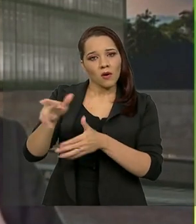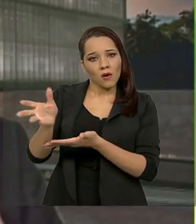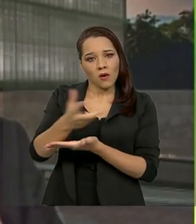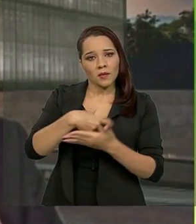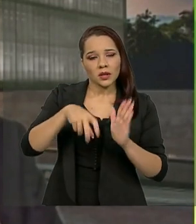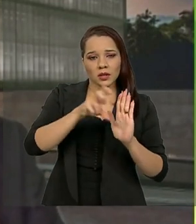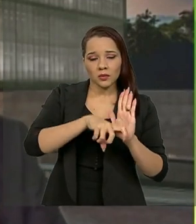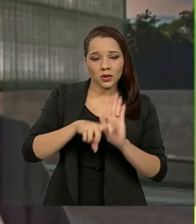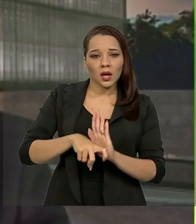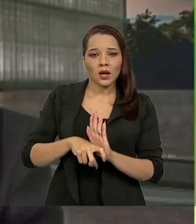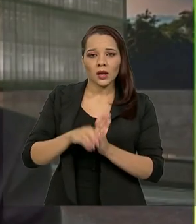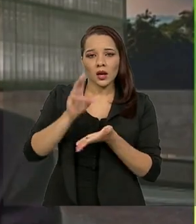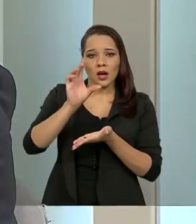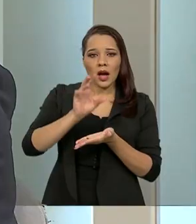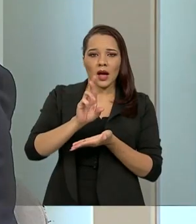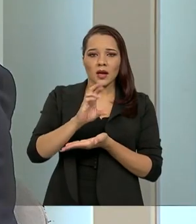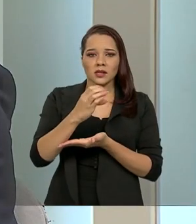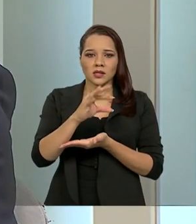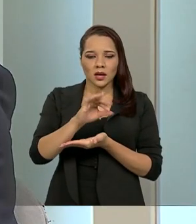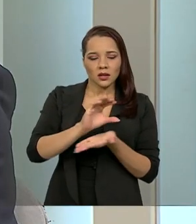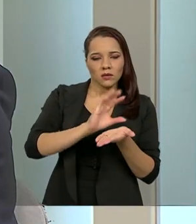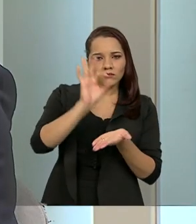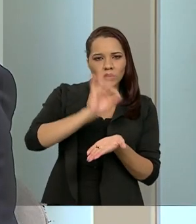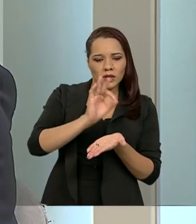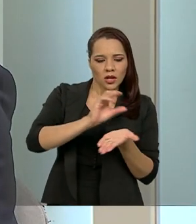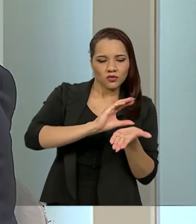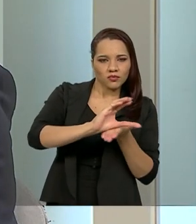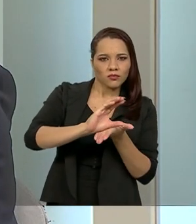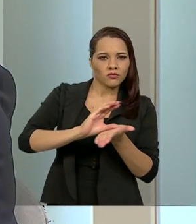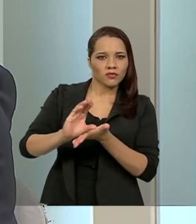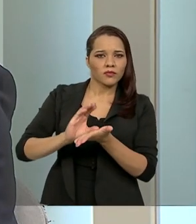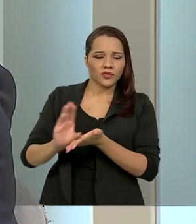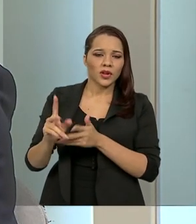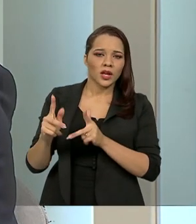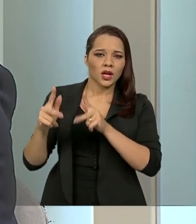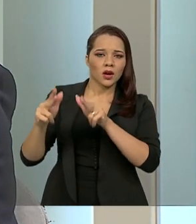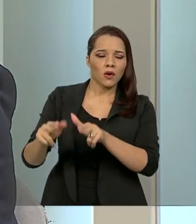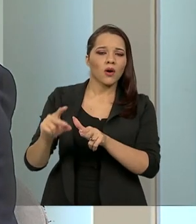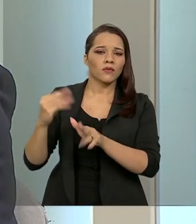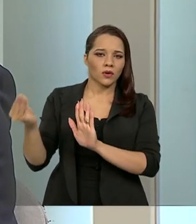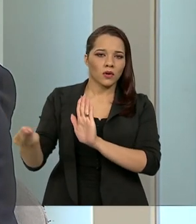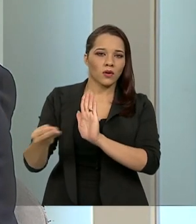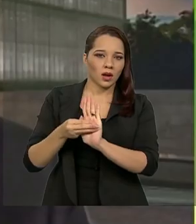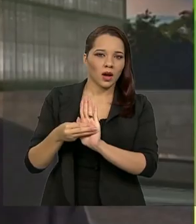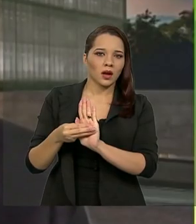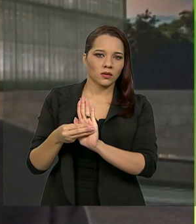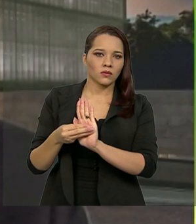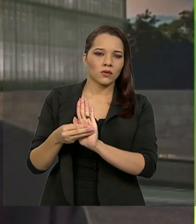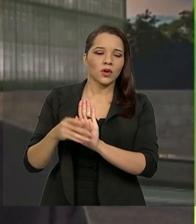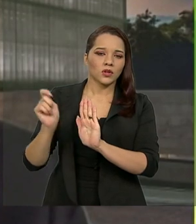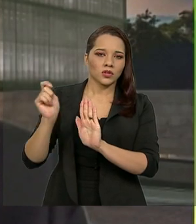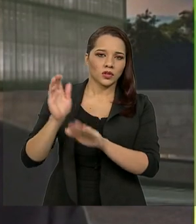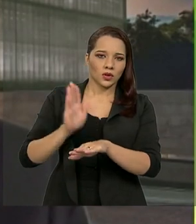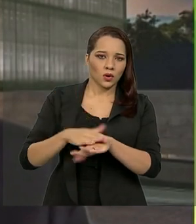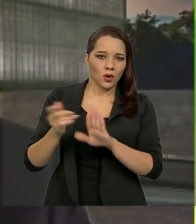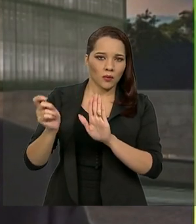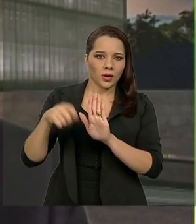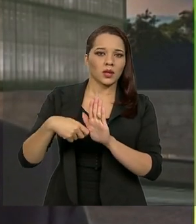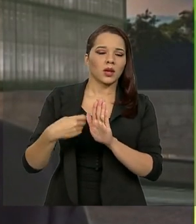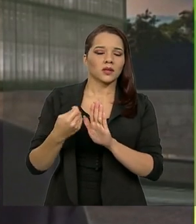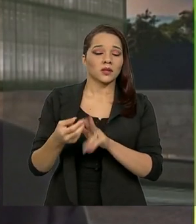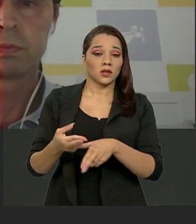das receitas proporcionalmente ao que for estabelecido de competências,